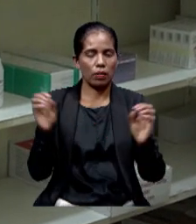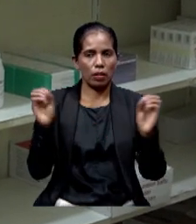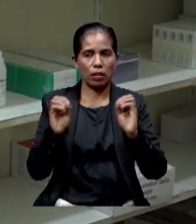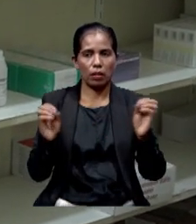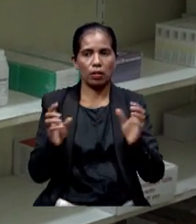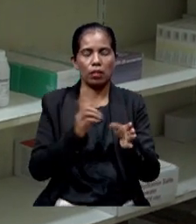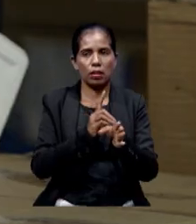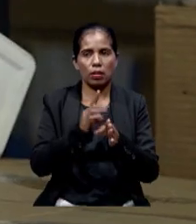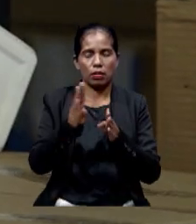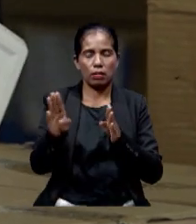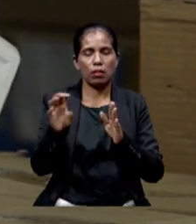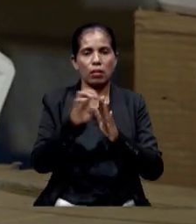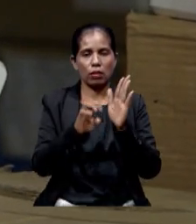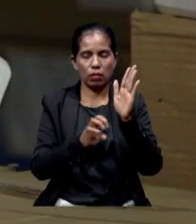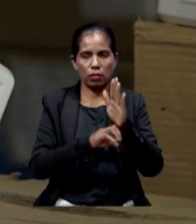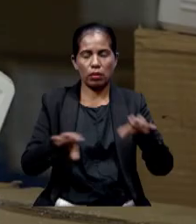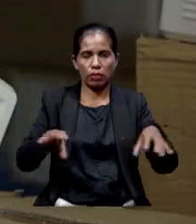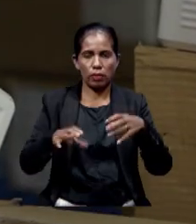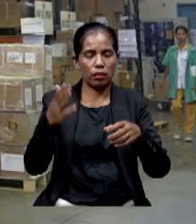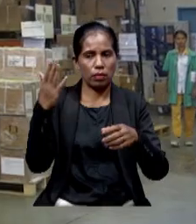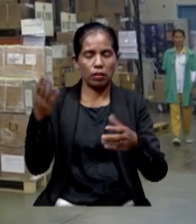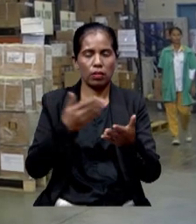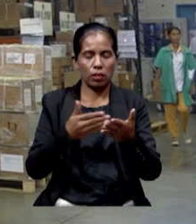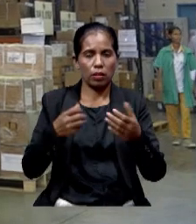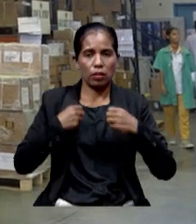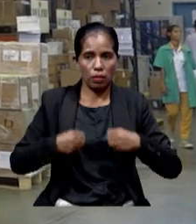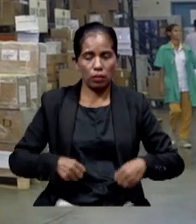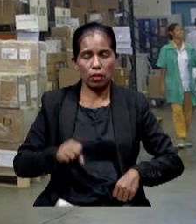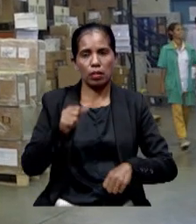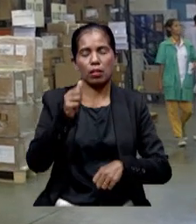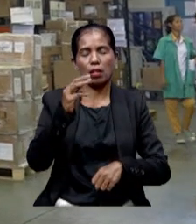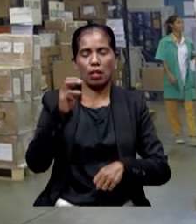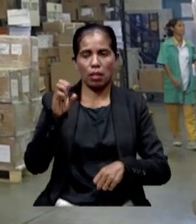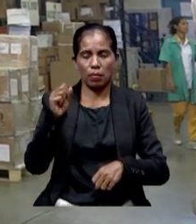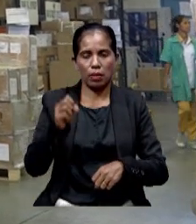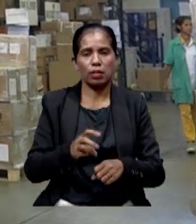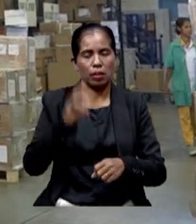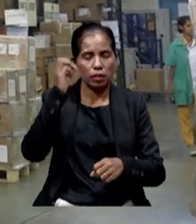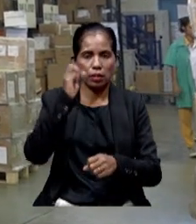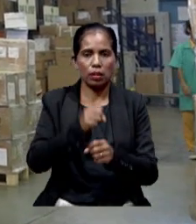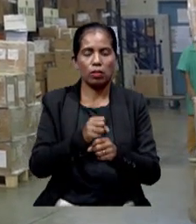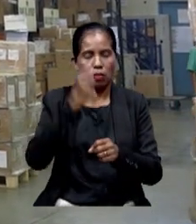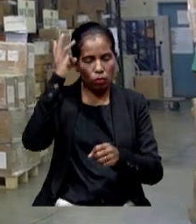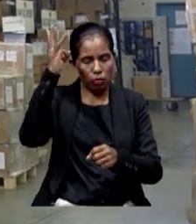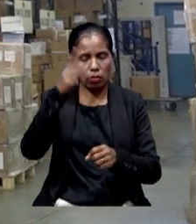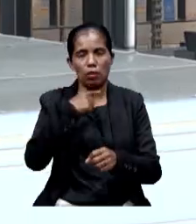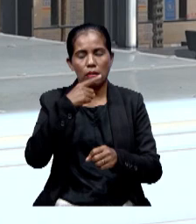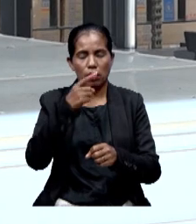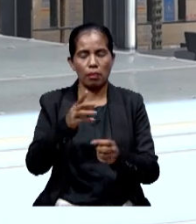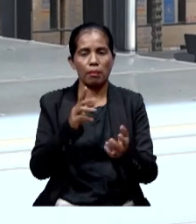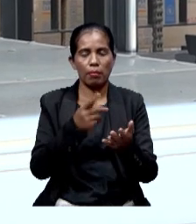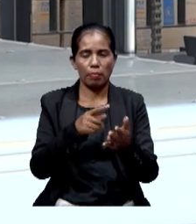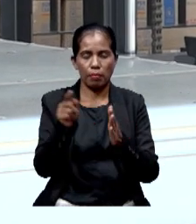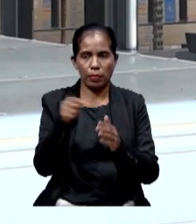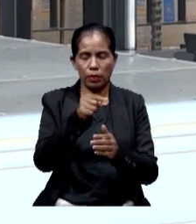direktur eksekutif servisu autonomu medikamentus ekipamentu Saudi Samis Santana Martins preocupa ai moruk esensial persentu tolong resenghat